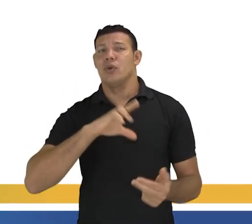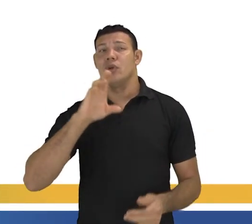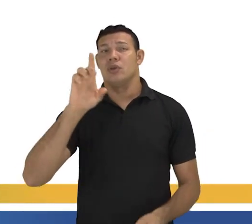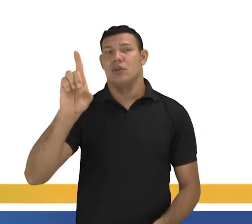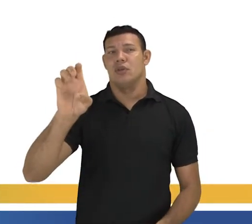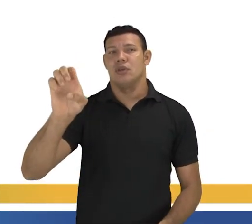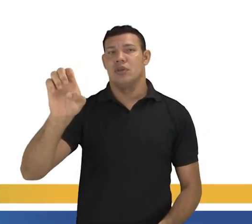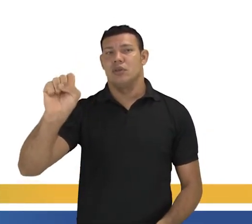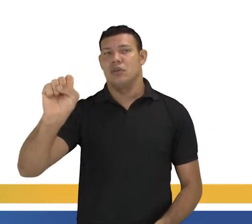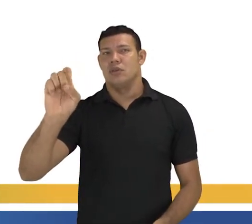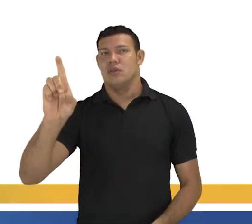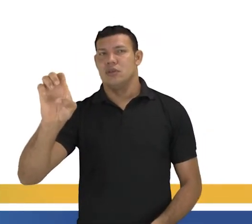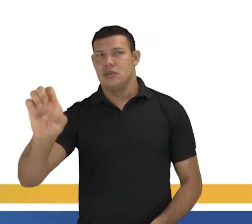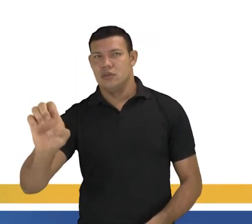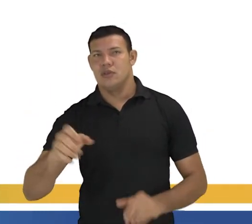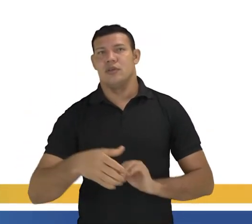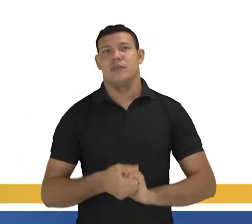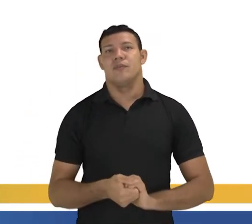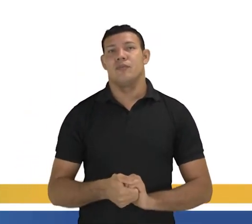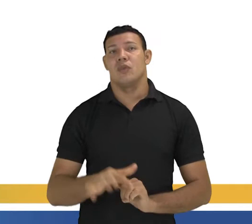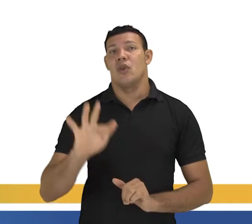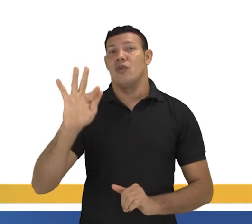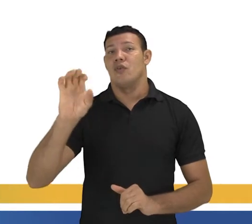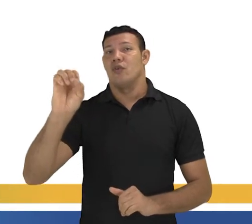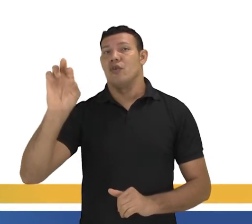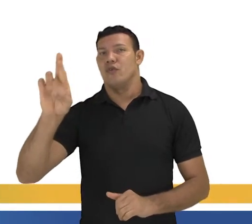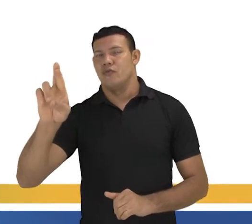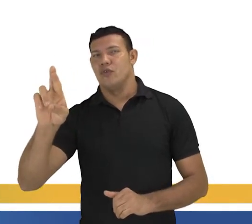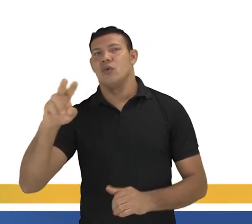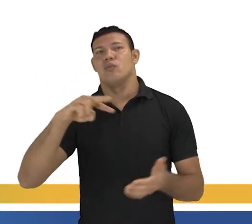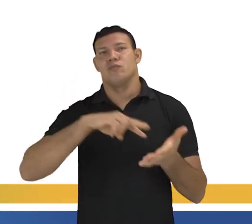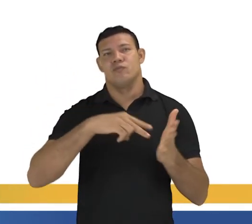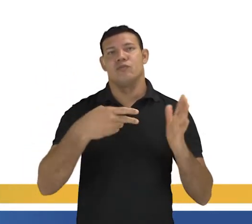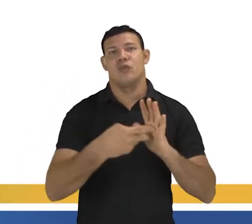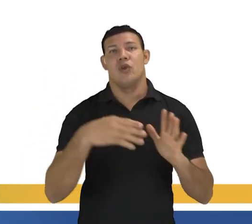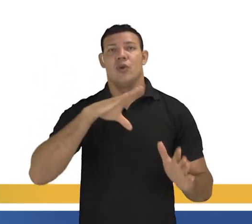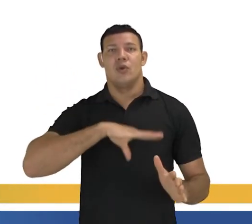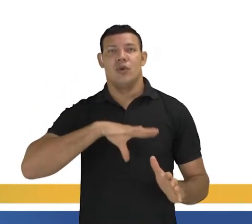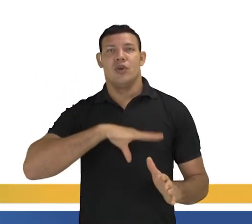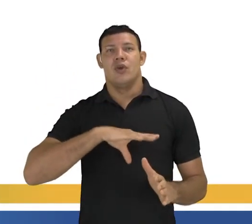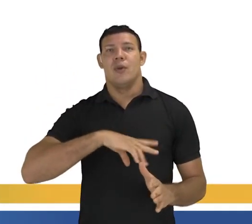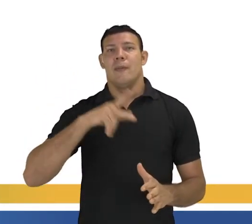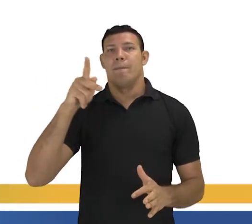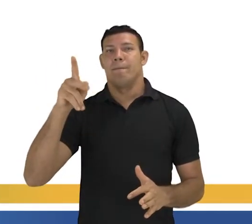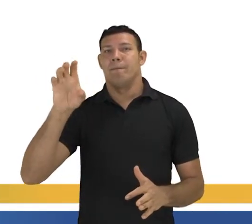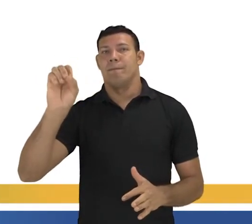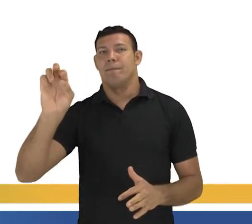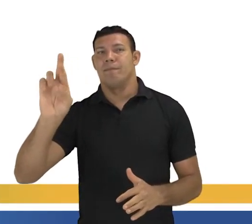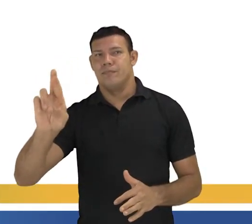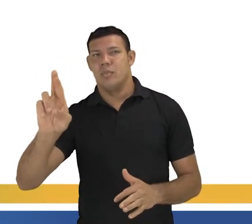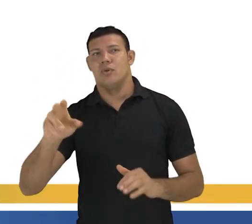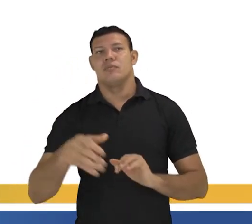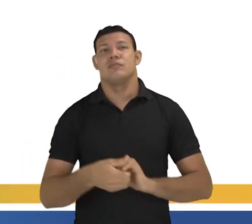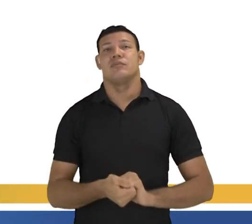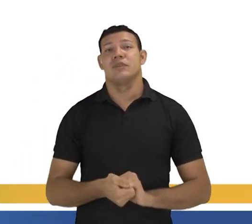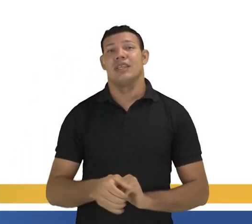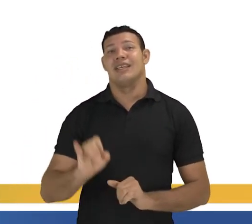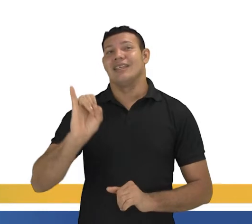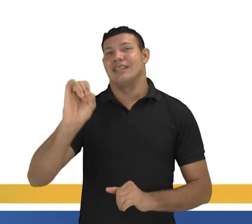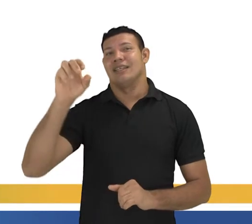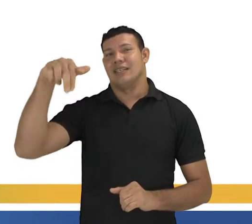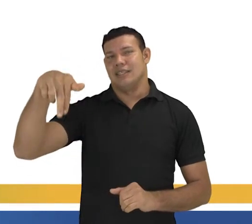pode ser para, mas especificamente aqui vai ser mais por. In e for, eles são semelhantes. Vocês vão entender agora. Eu vou explicar um pouquinho das diferenças